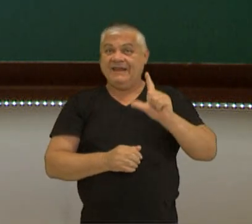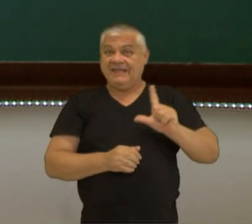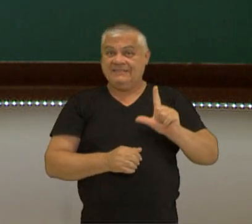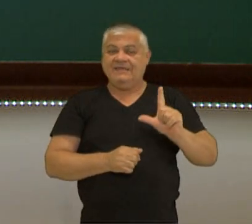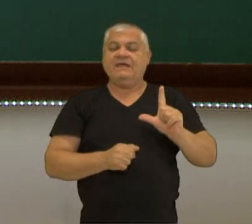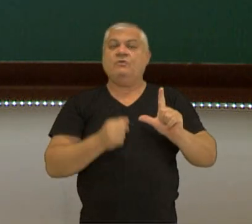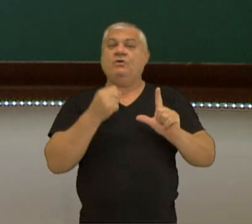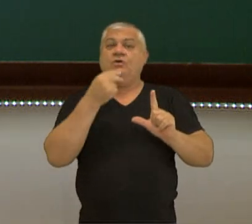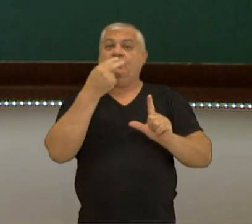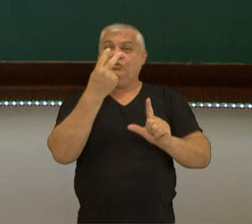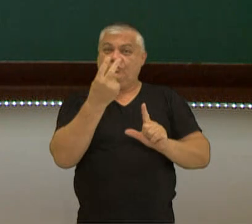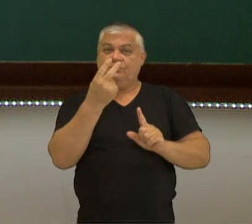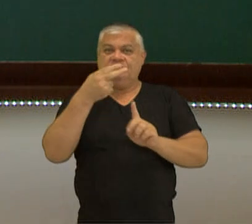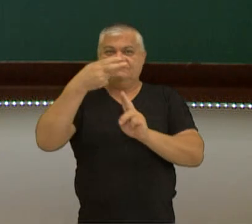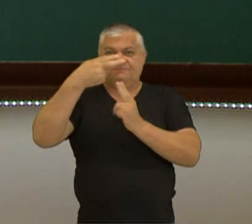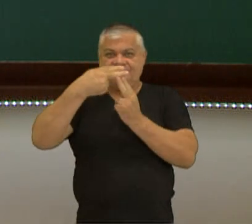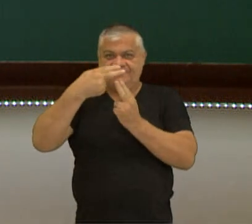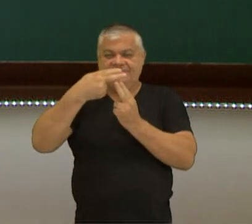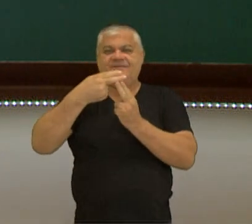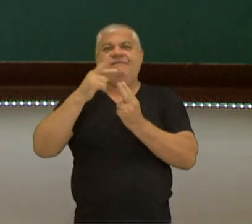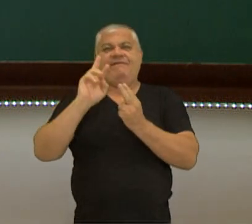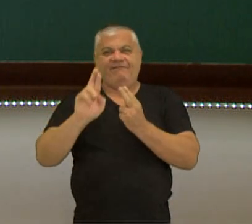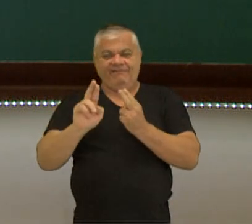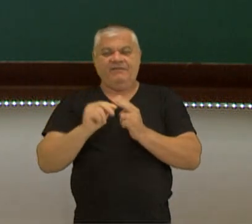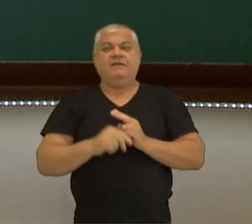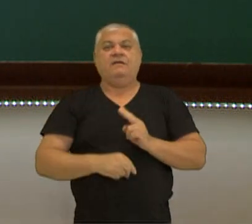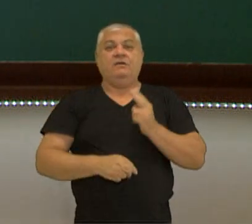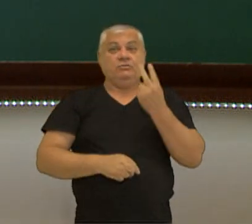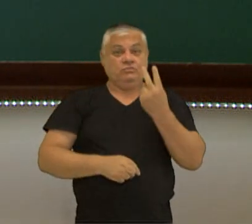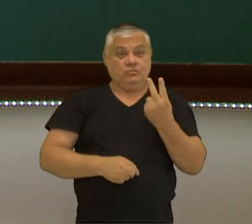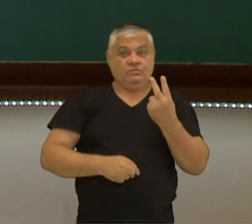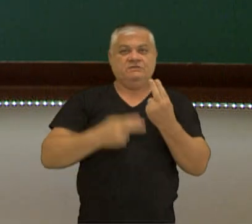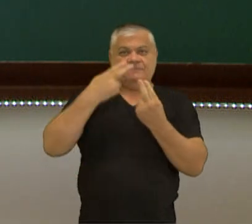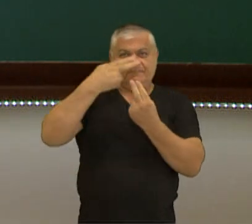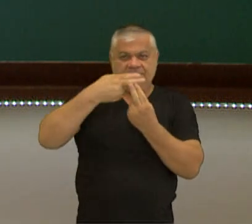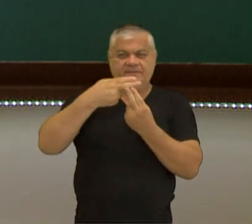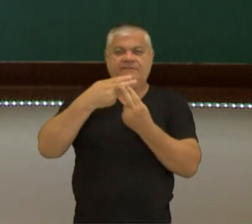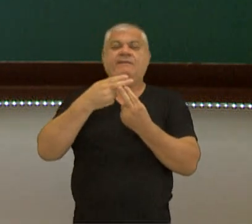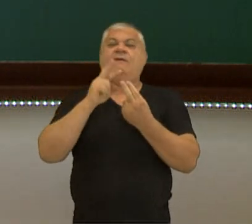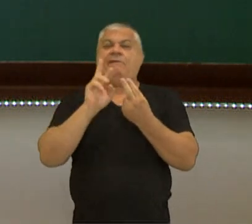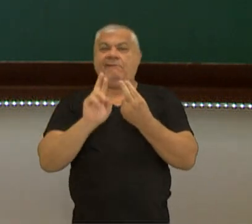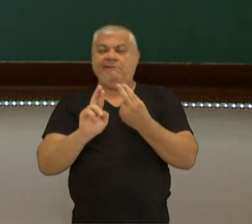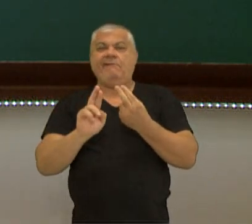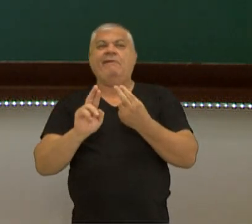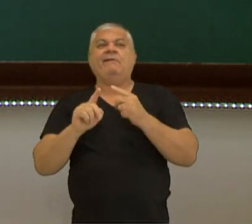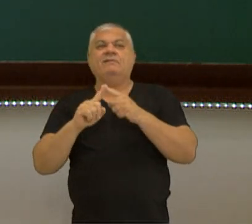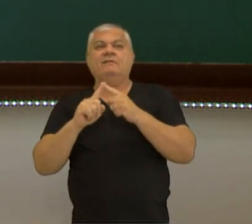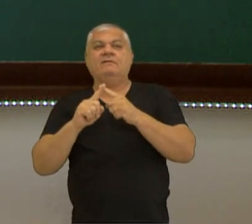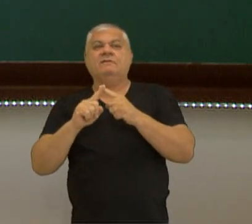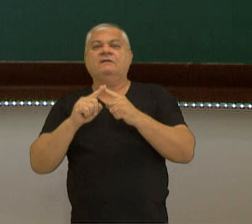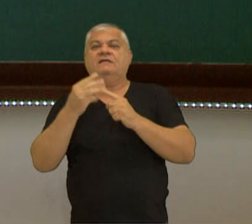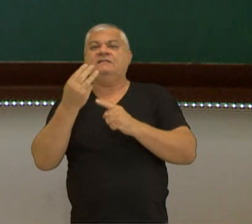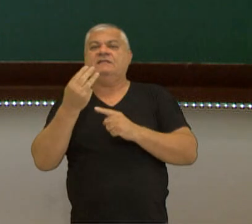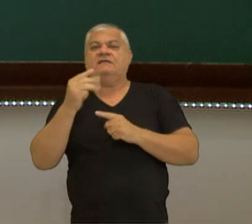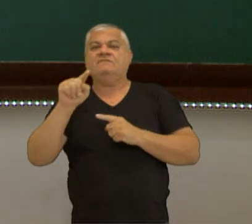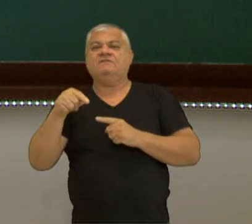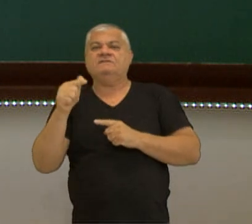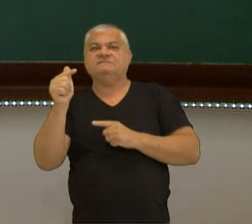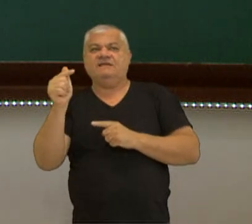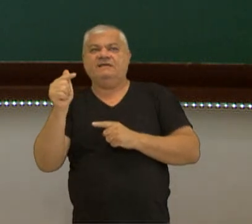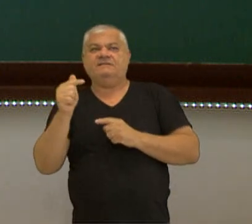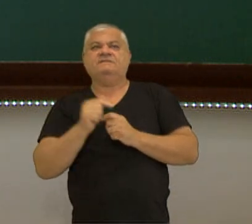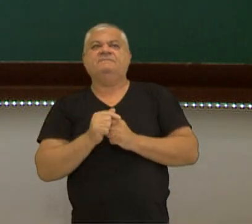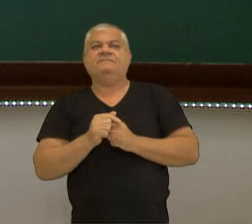é 2πr, então 2π, o raio então é metade do diâmetro, que é 3, e a altura é